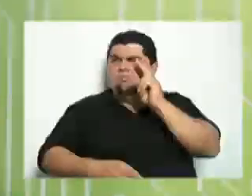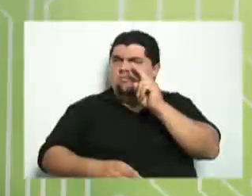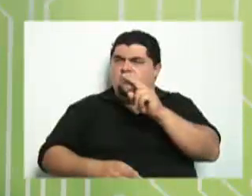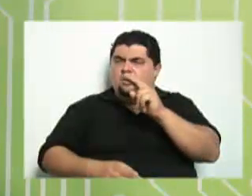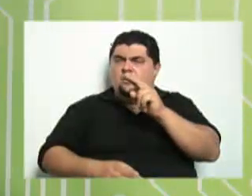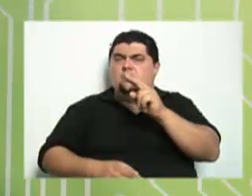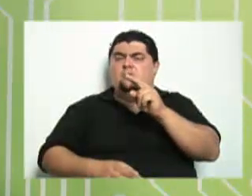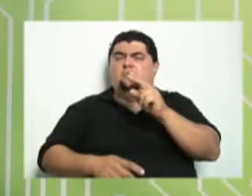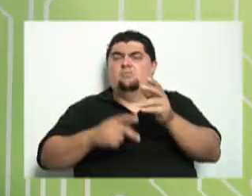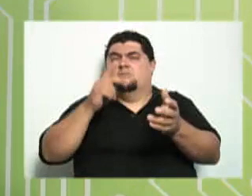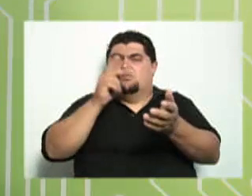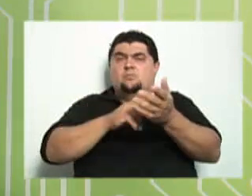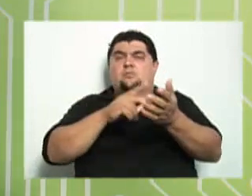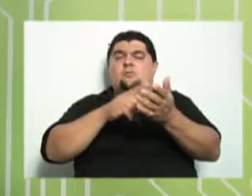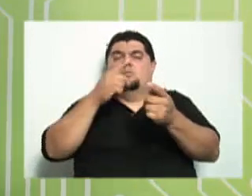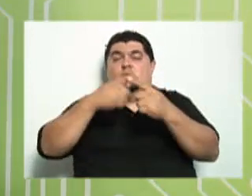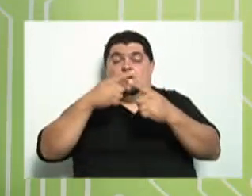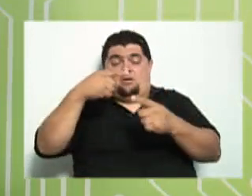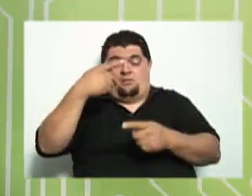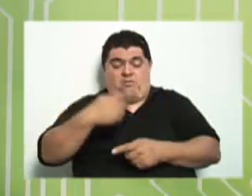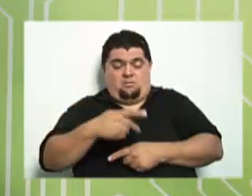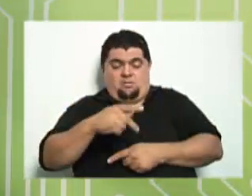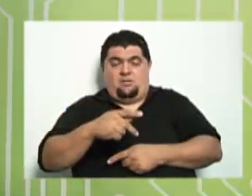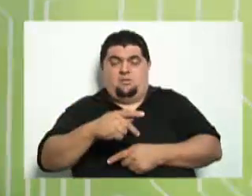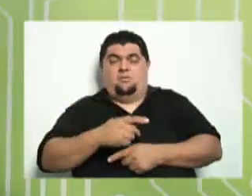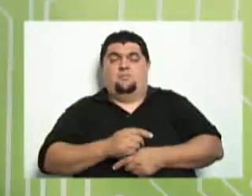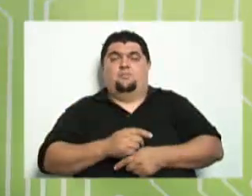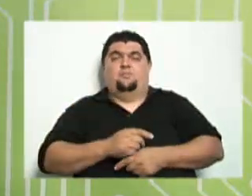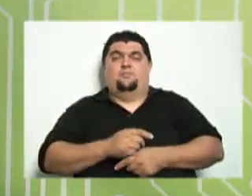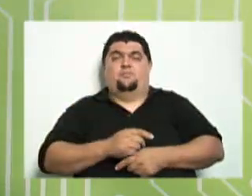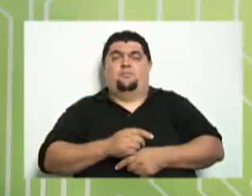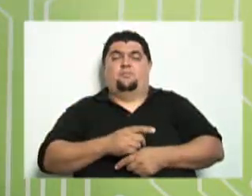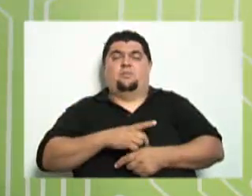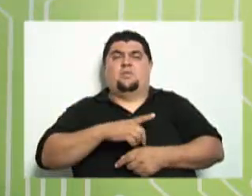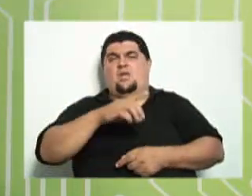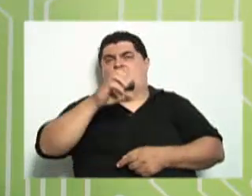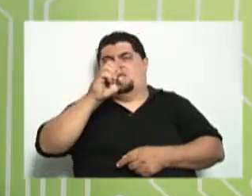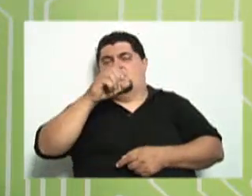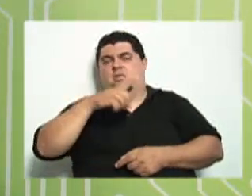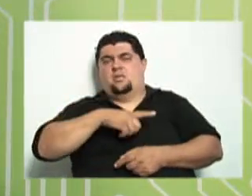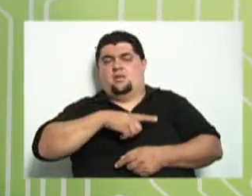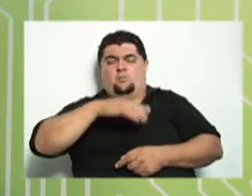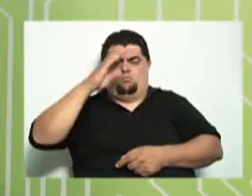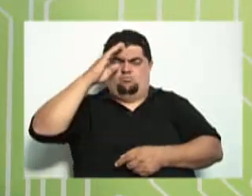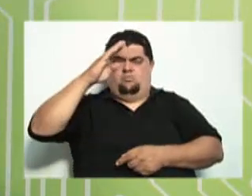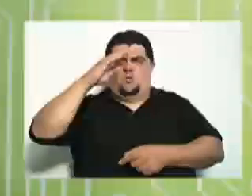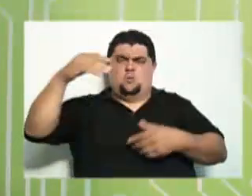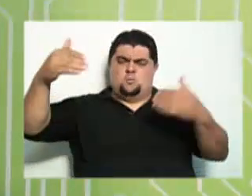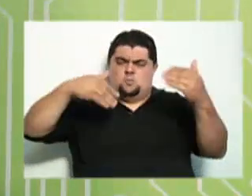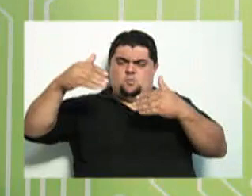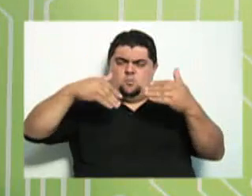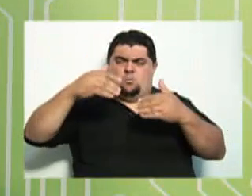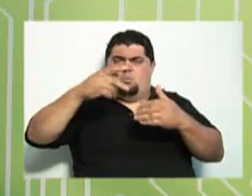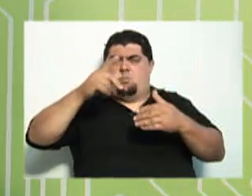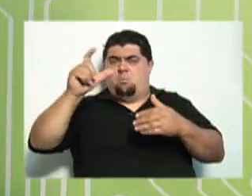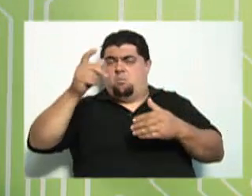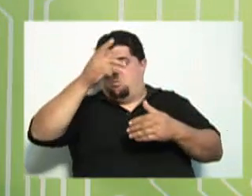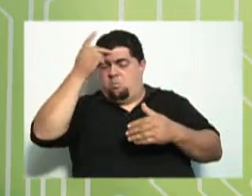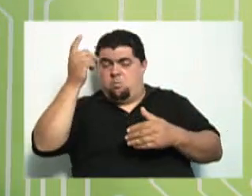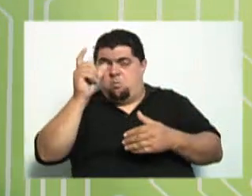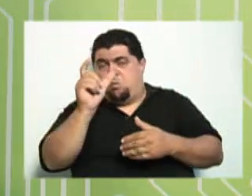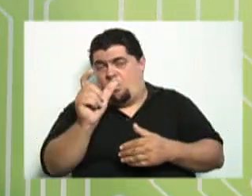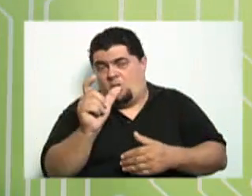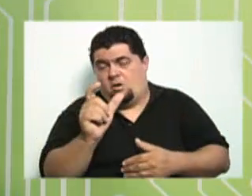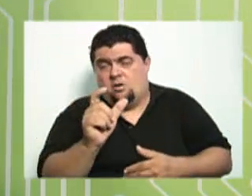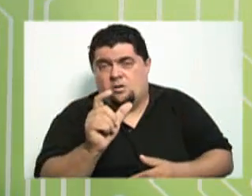é essa realidade, porque aqui estão os destemidos pioneiros que chegaram a tão poucas gerações. E é uma